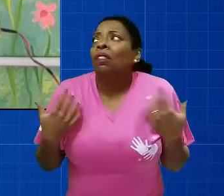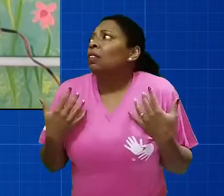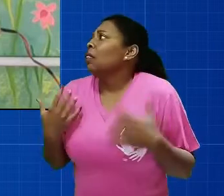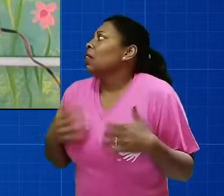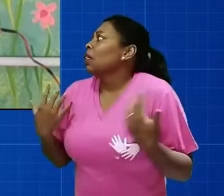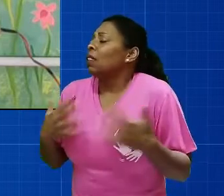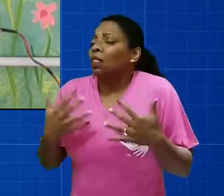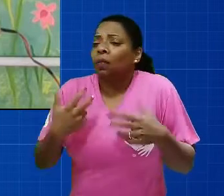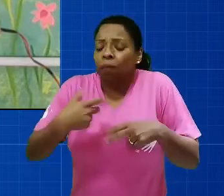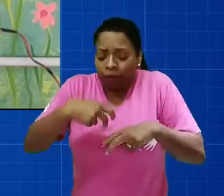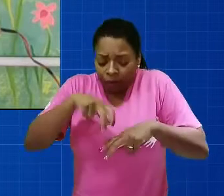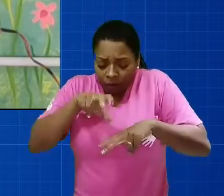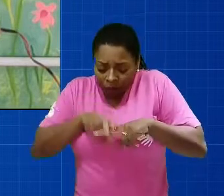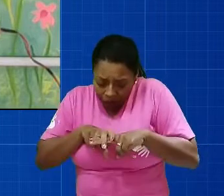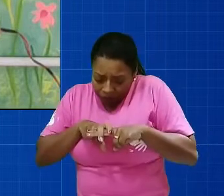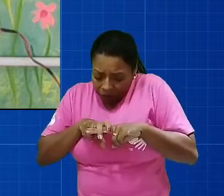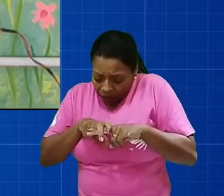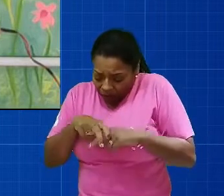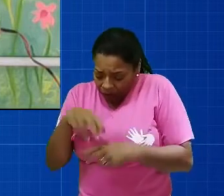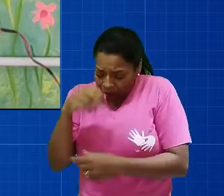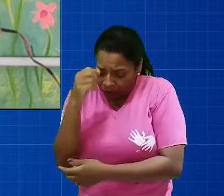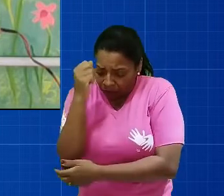Armand sentou numa pedra